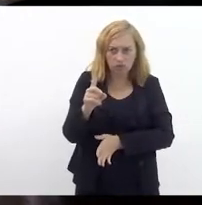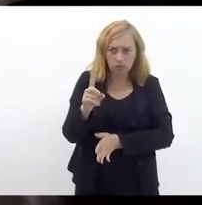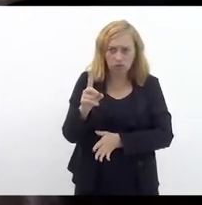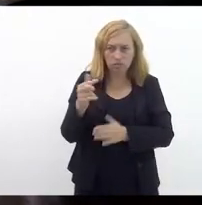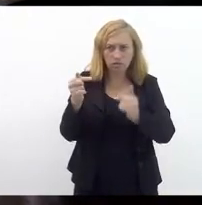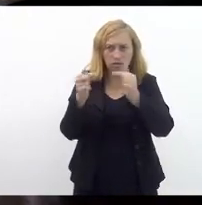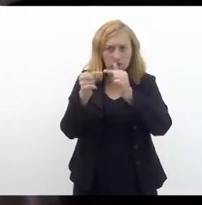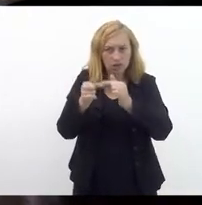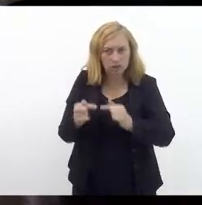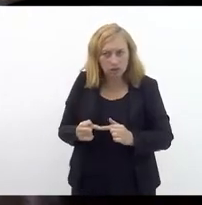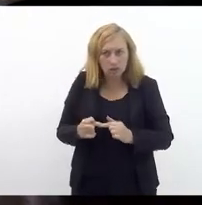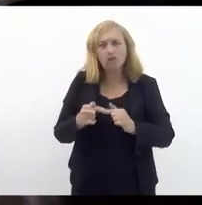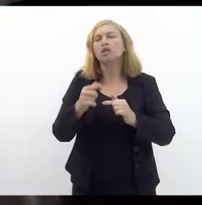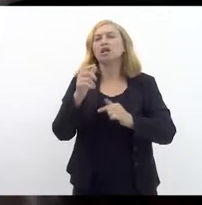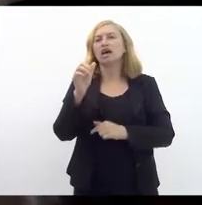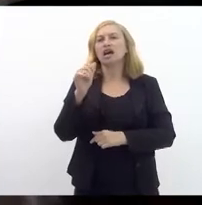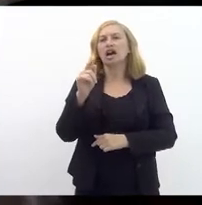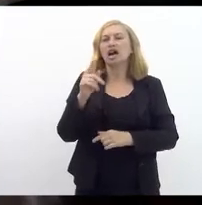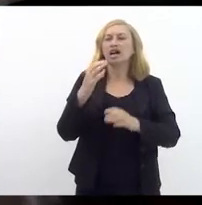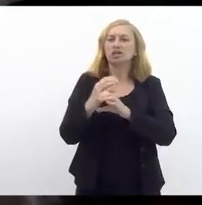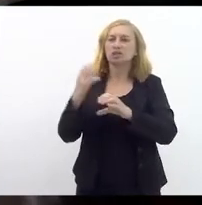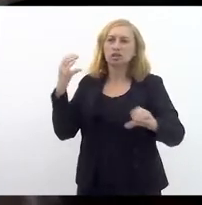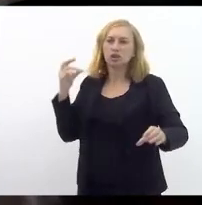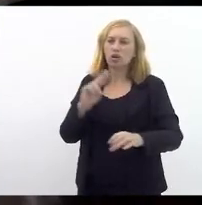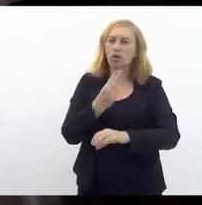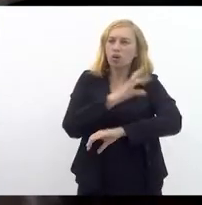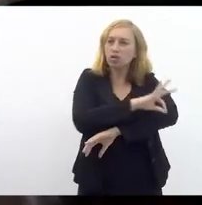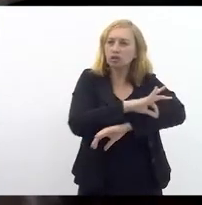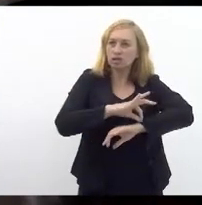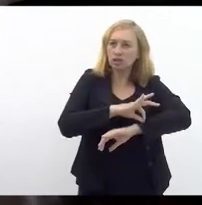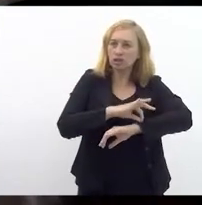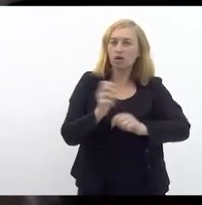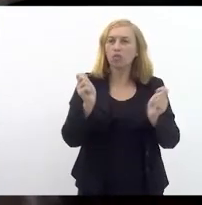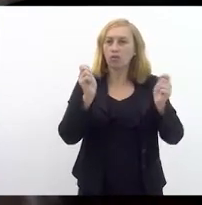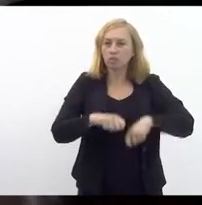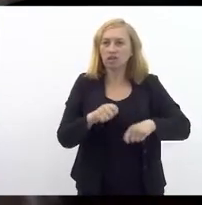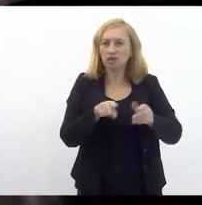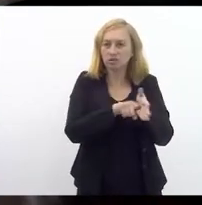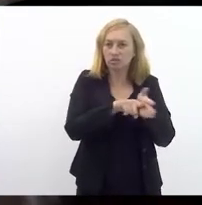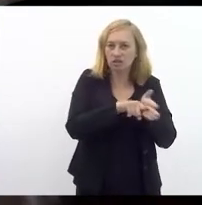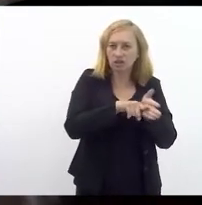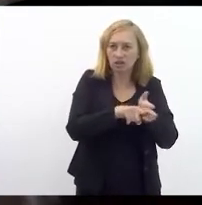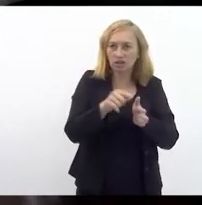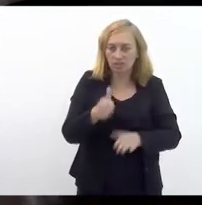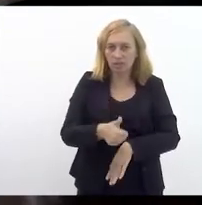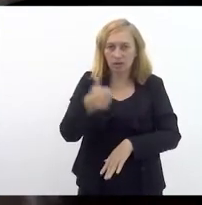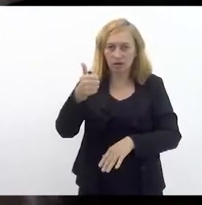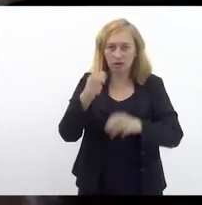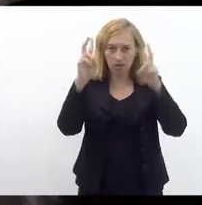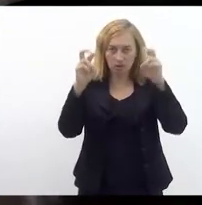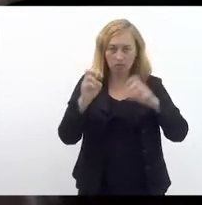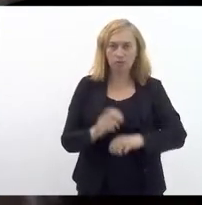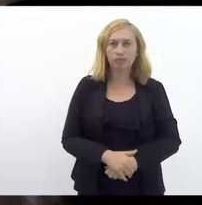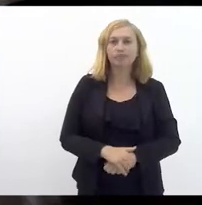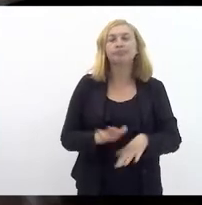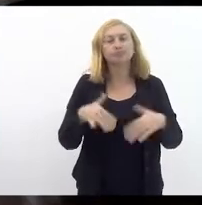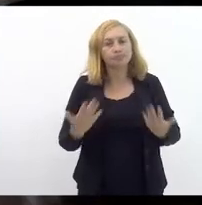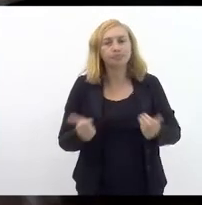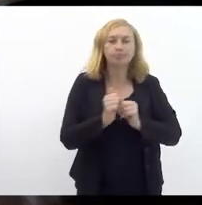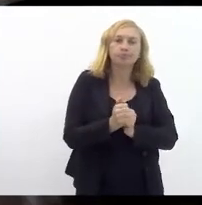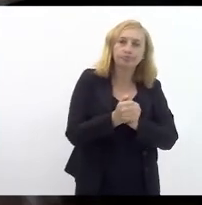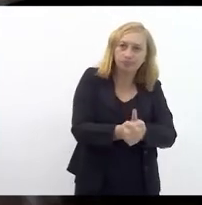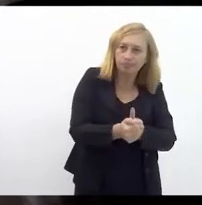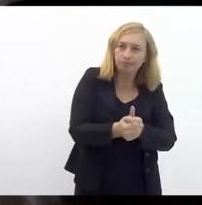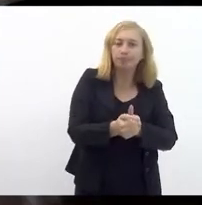tanto de engenharia quanto de arquitetura, que possuem a competência para fiscalização desse item. Então, a gente acompanha